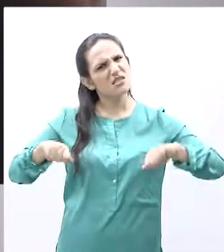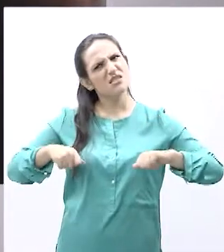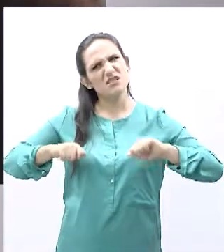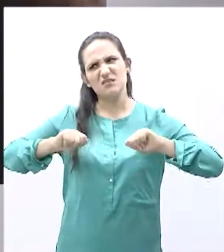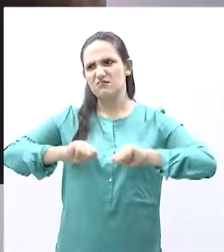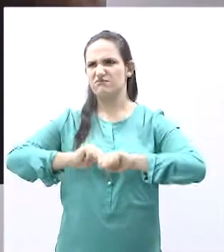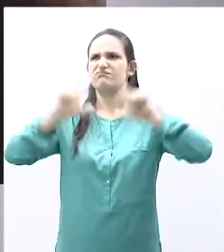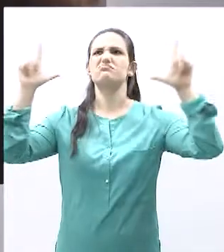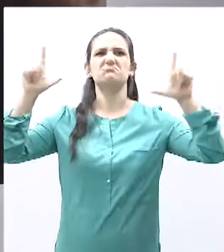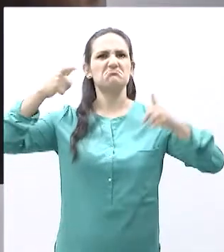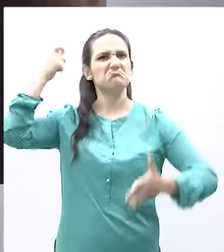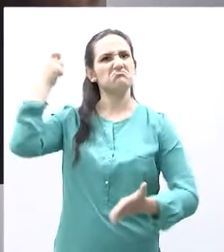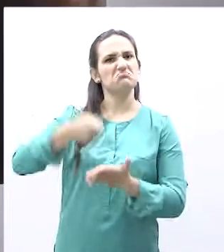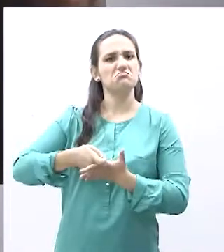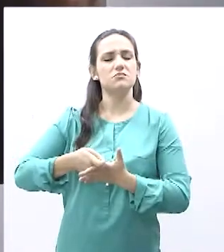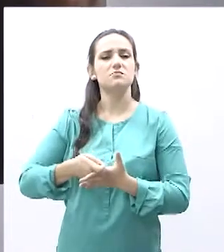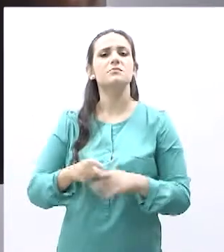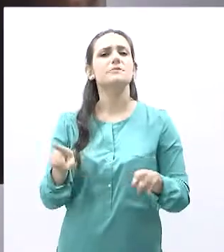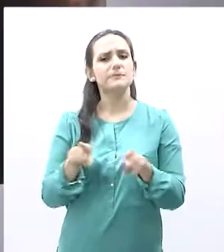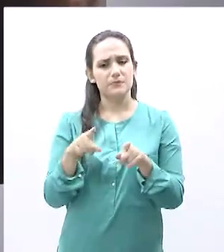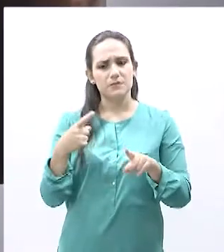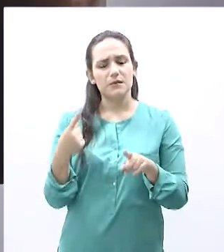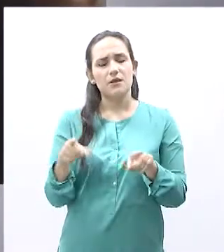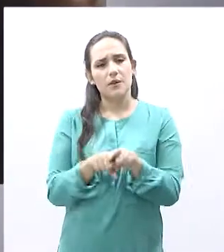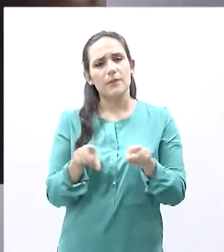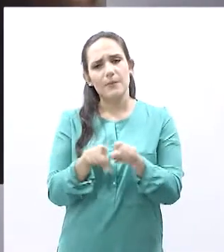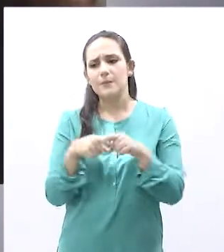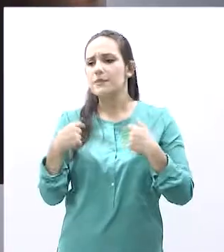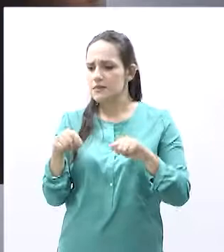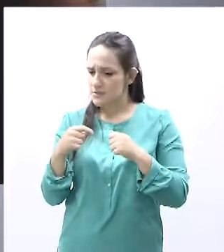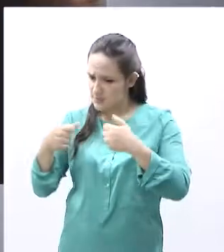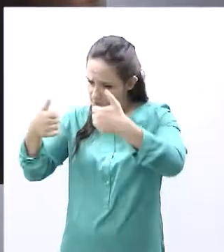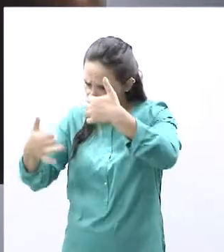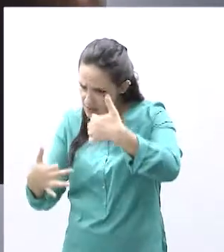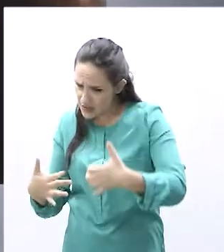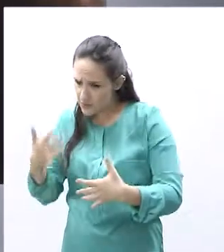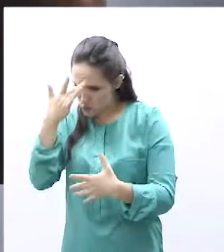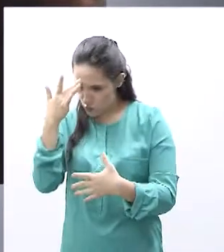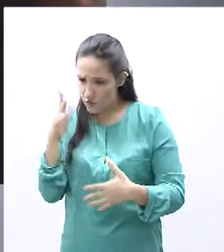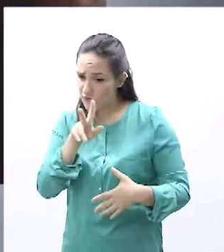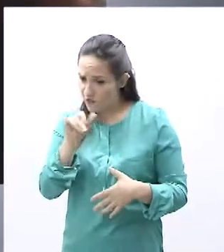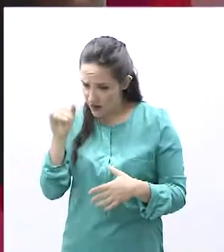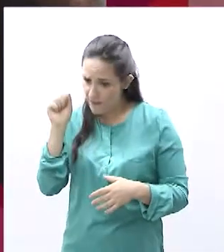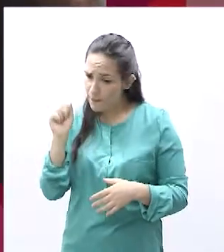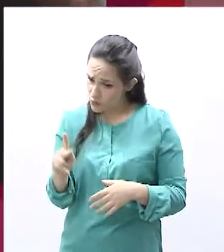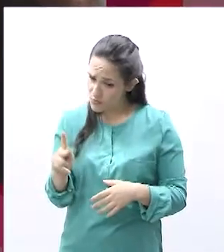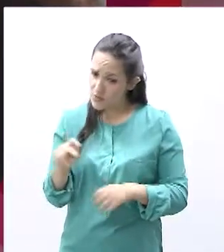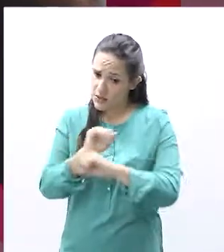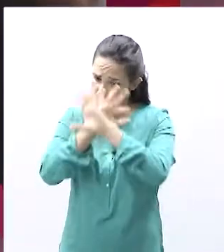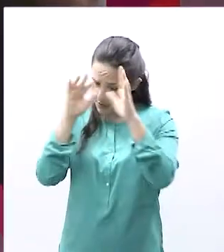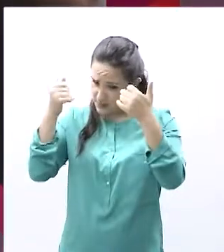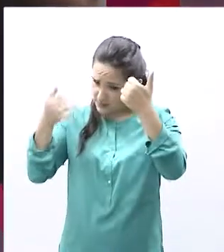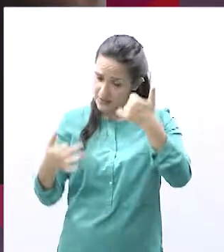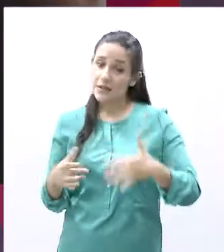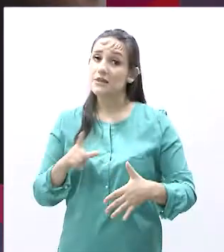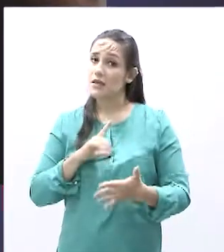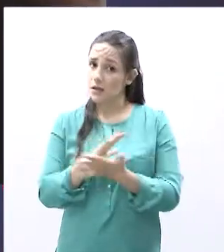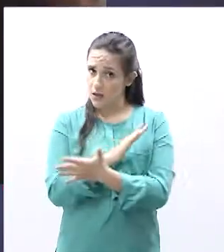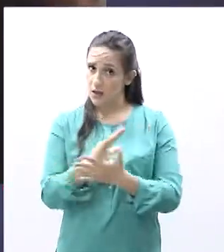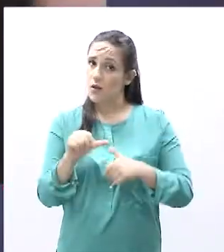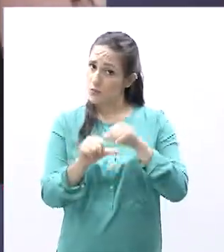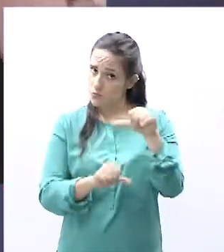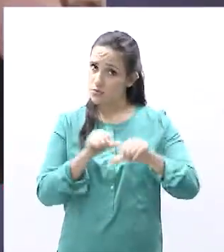seus direitos, levar o conhecimento dos direitos que eles têm, e muitas mudanças,